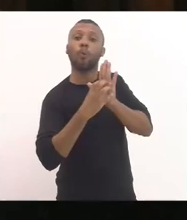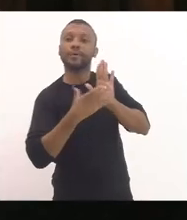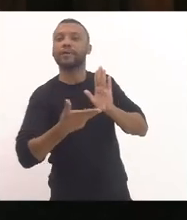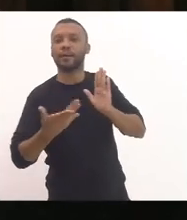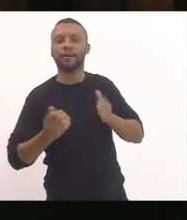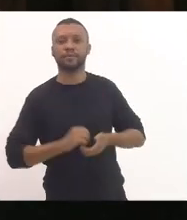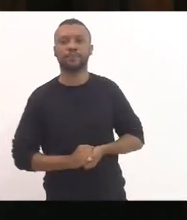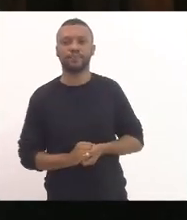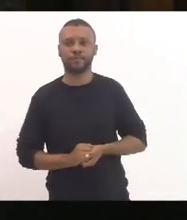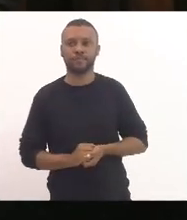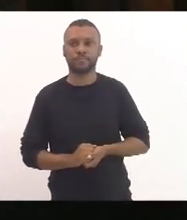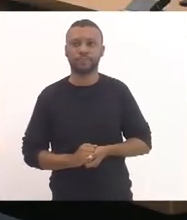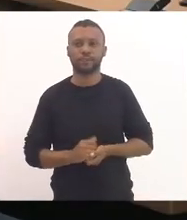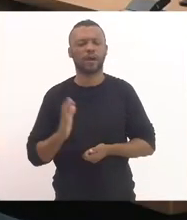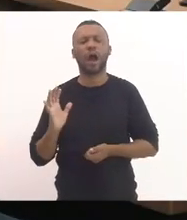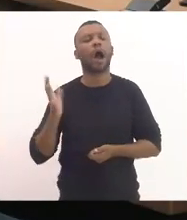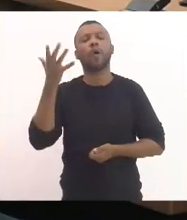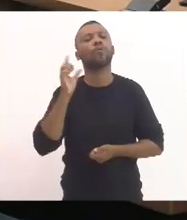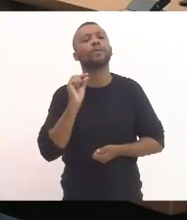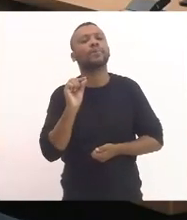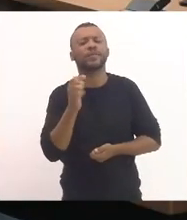bom então kkk